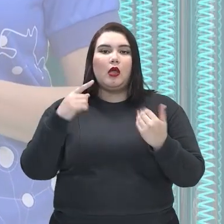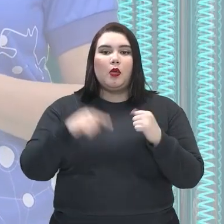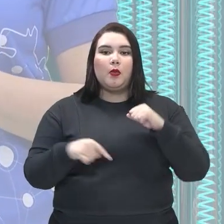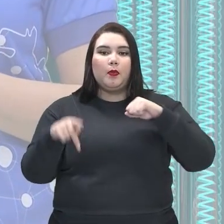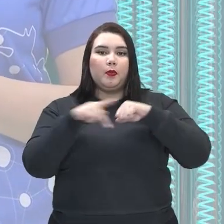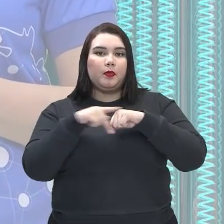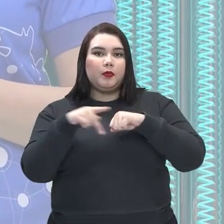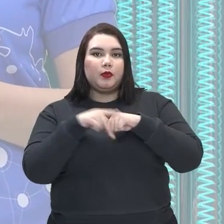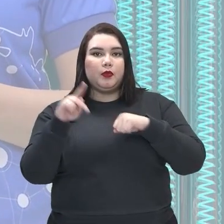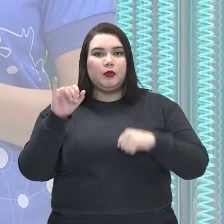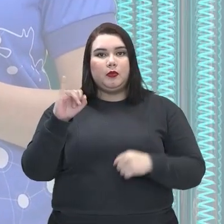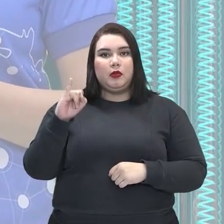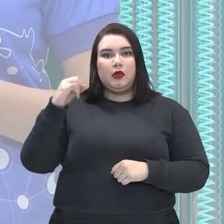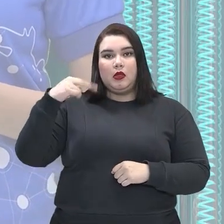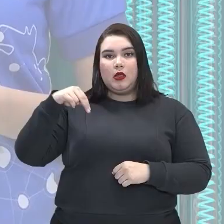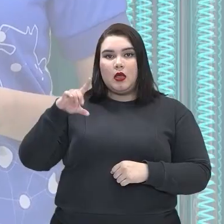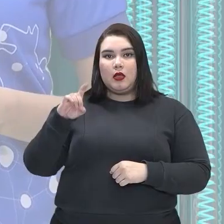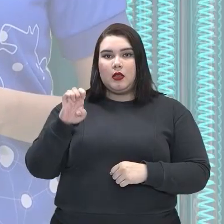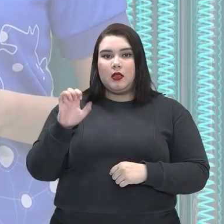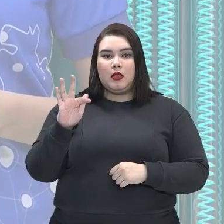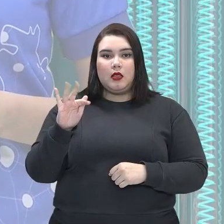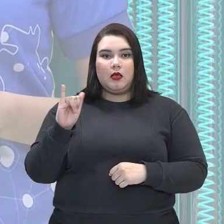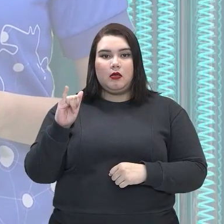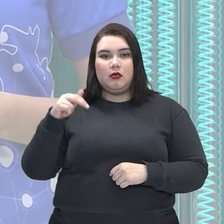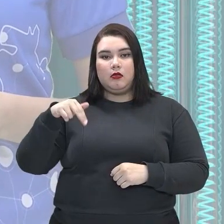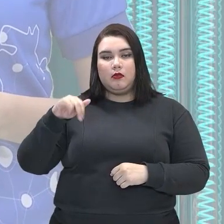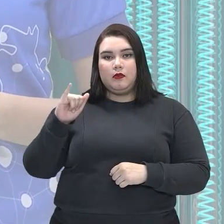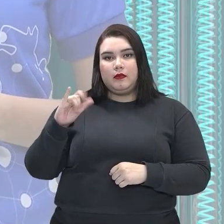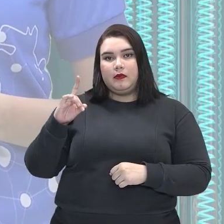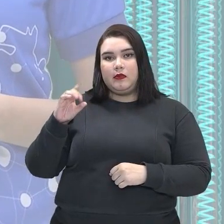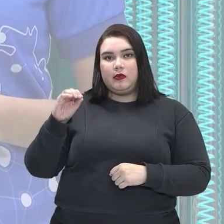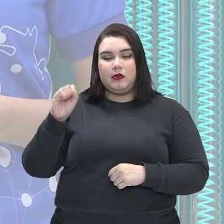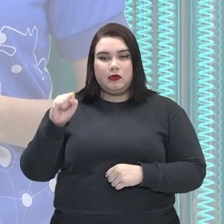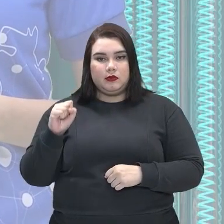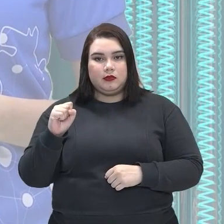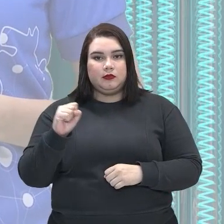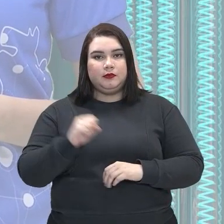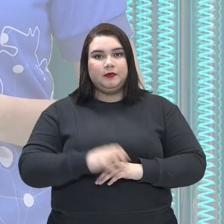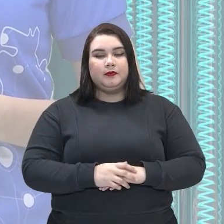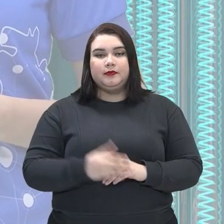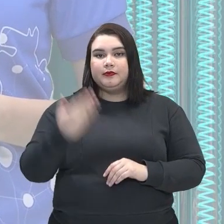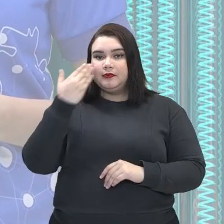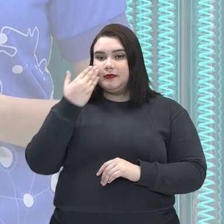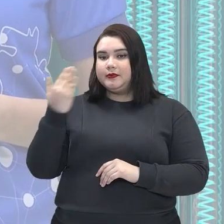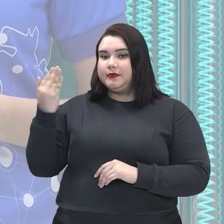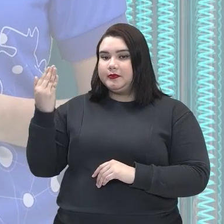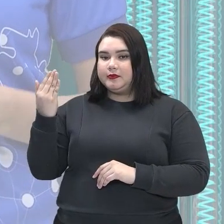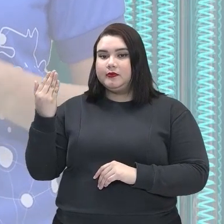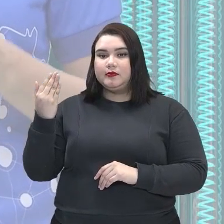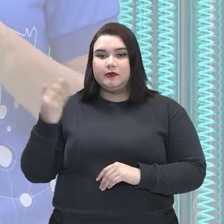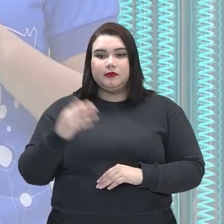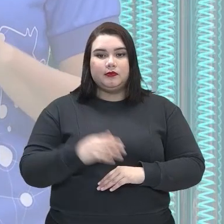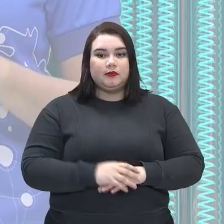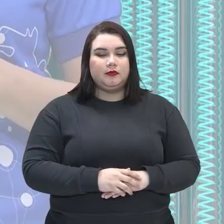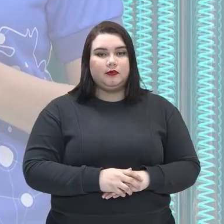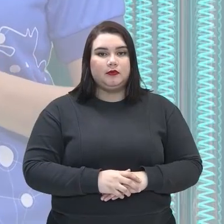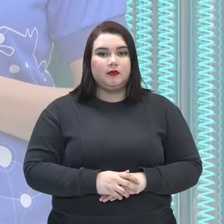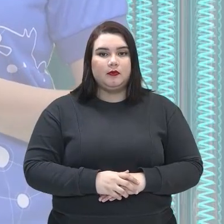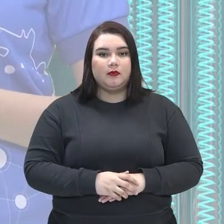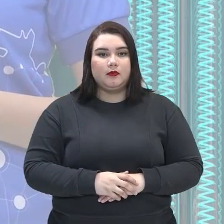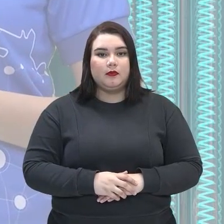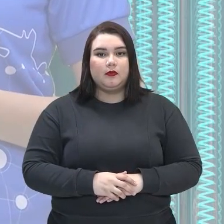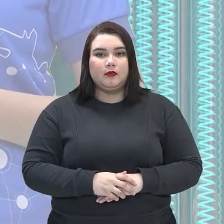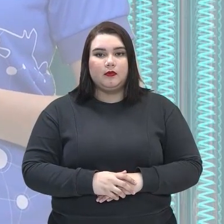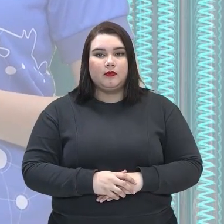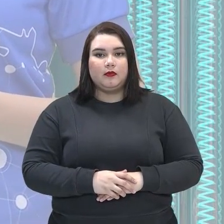pronomes indefinidos. Então, utilizamos para quê? Para indicar quantidades indefinidas ou não